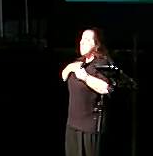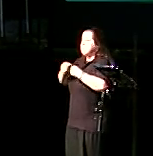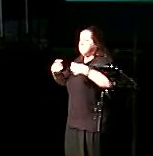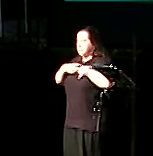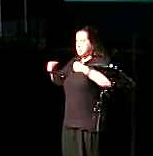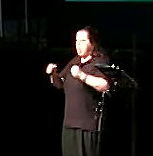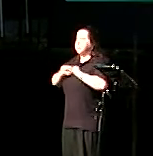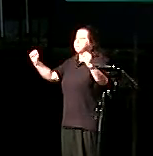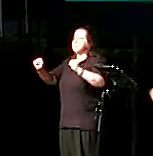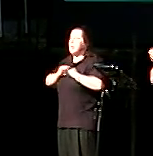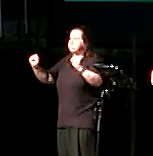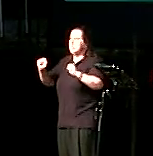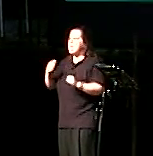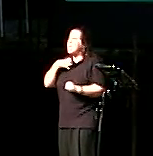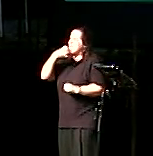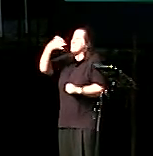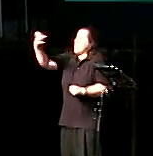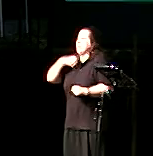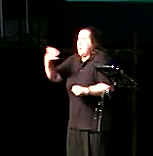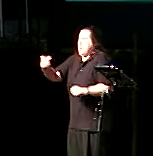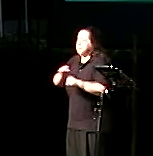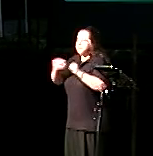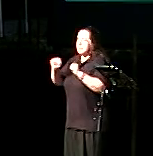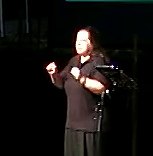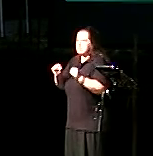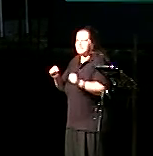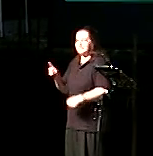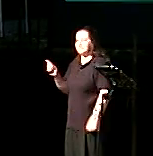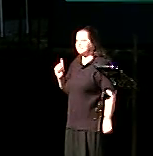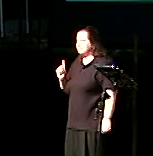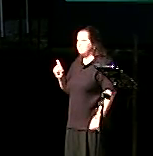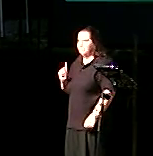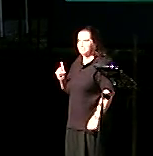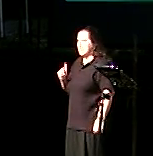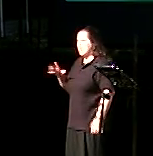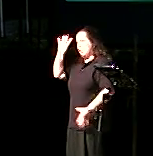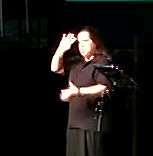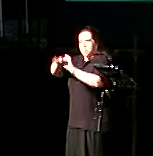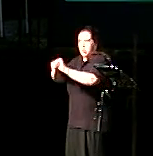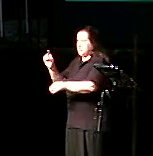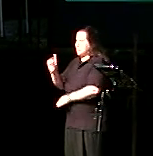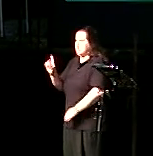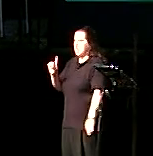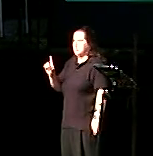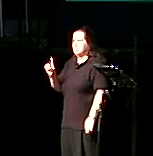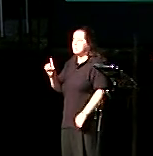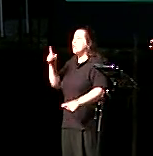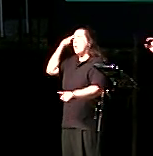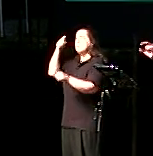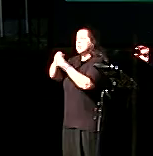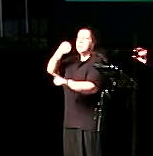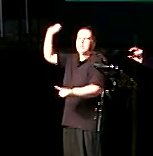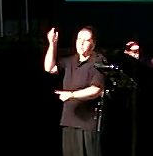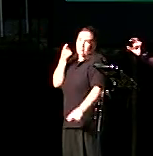bombas gritemos Allah akbar e não revendemos não obviamente que não esse não é o propósito